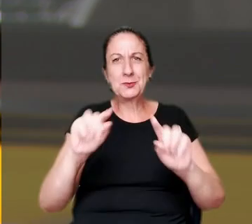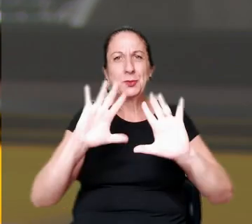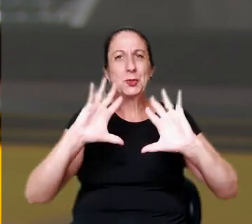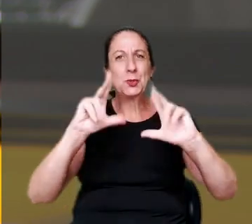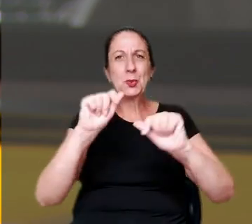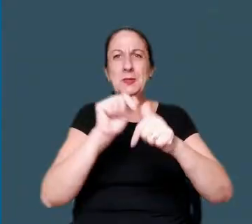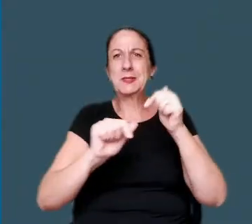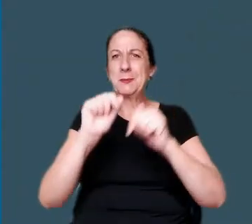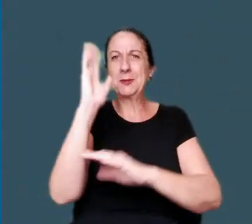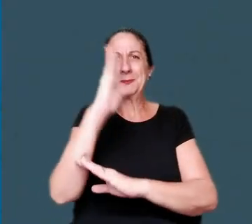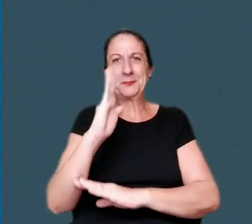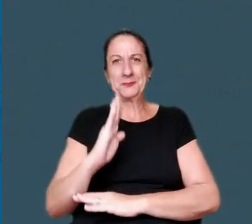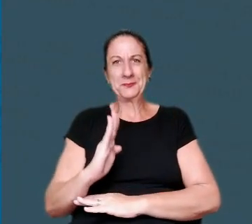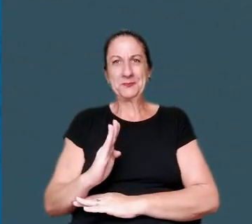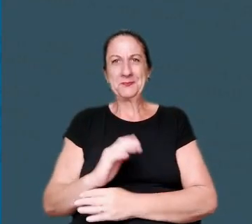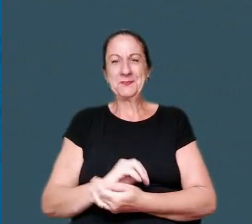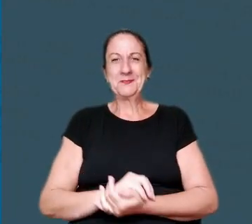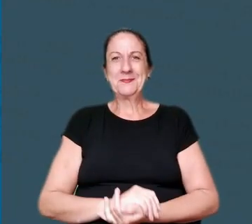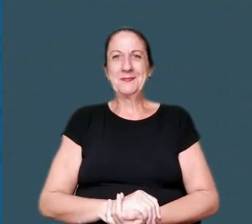trabalhadores do Brasil.